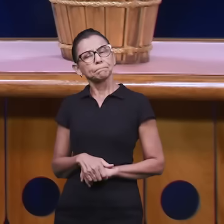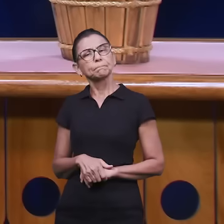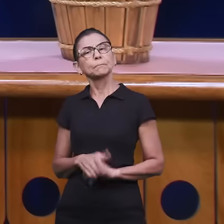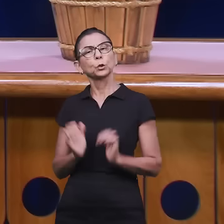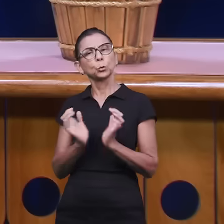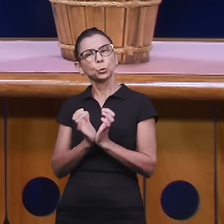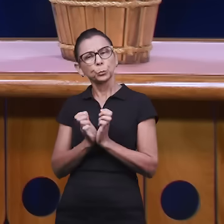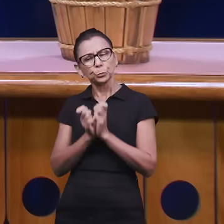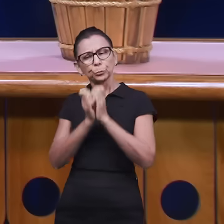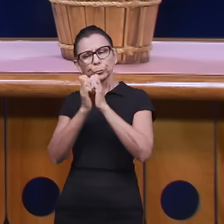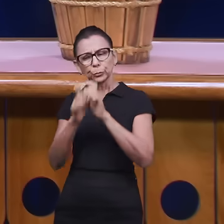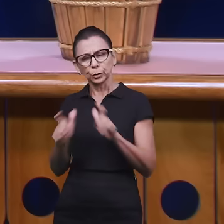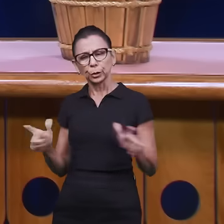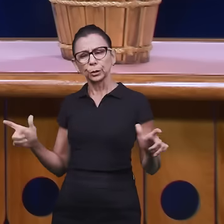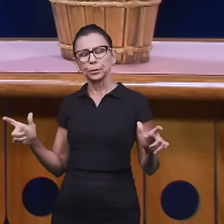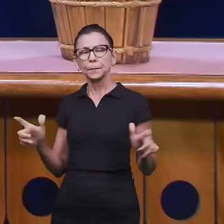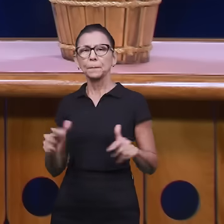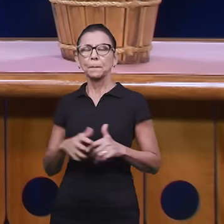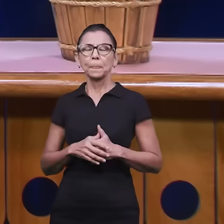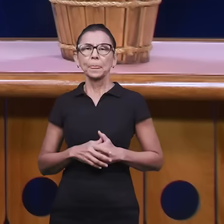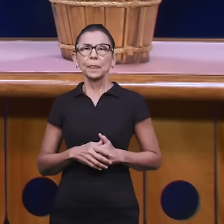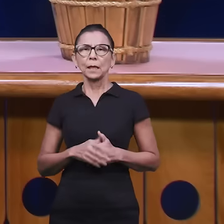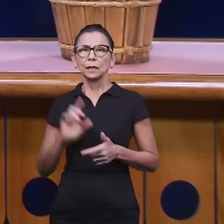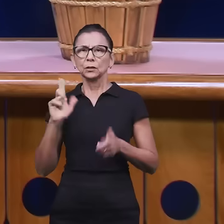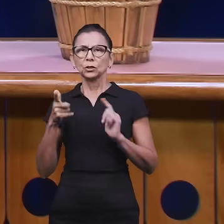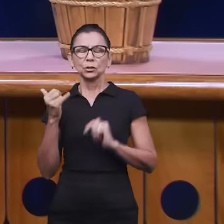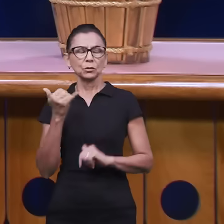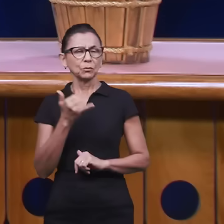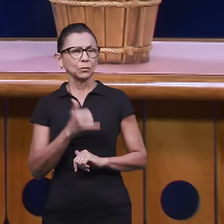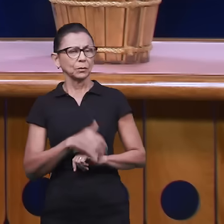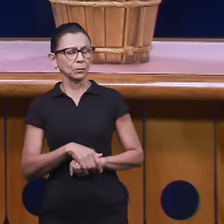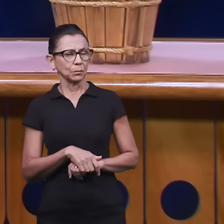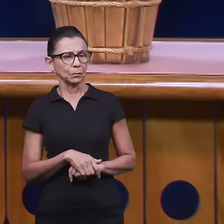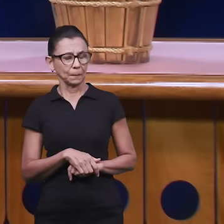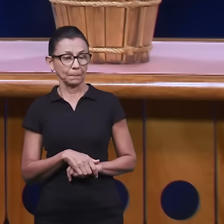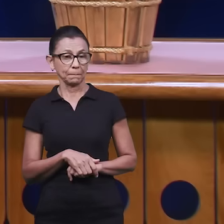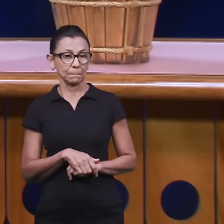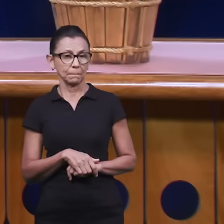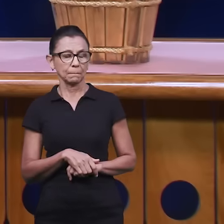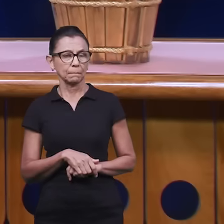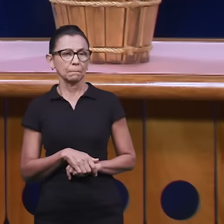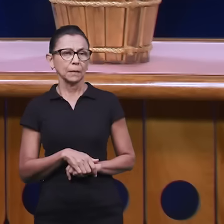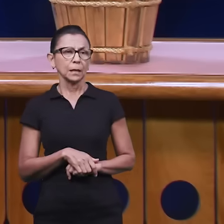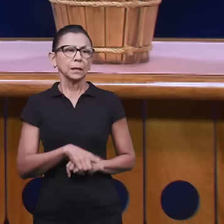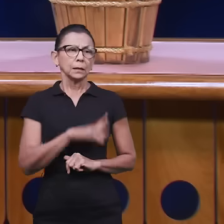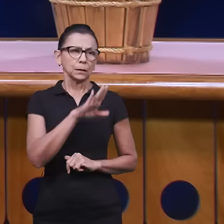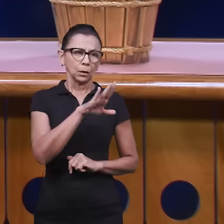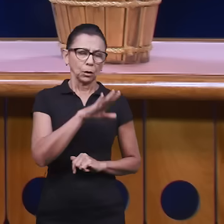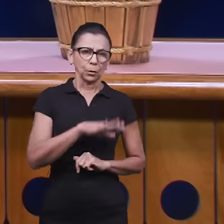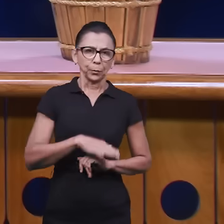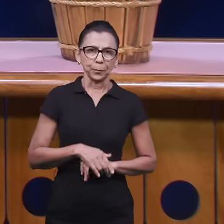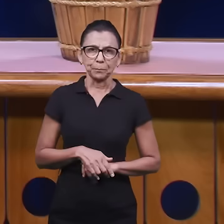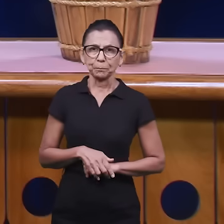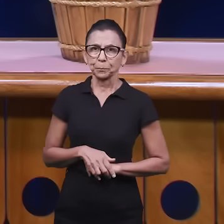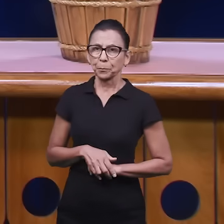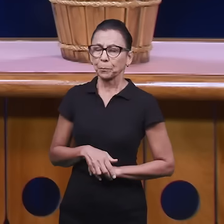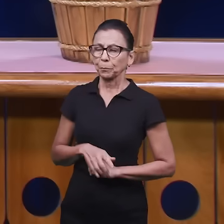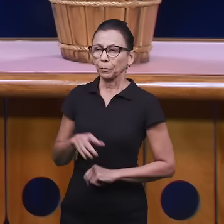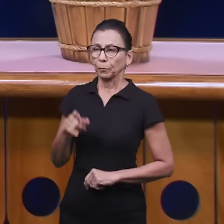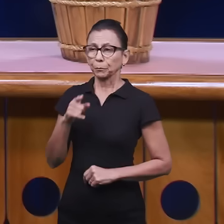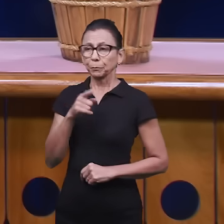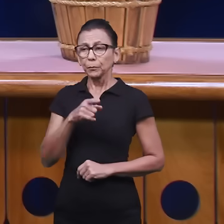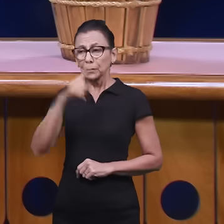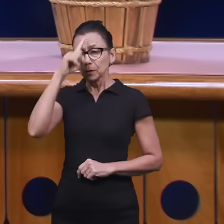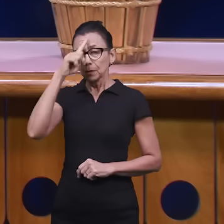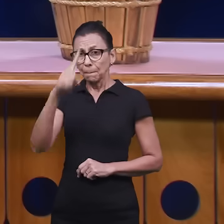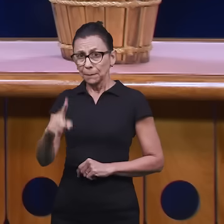E Gideão disse, e o anjo disse a Gideão: você faz esse povo descer as águas e eu vou provar